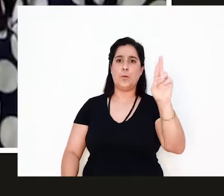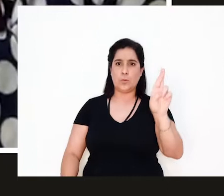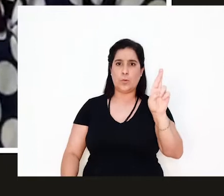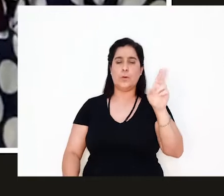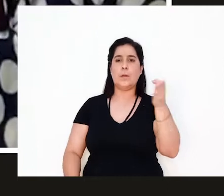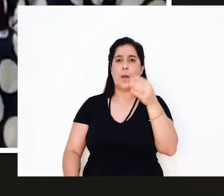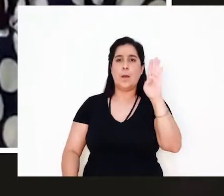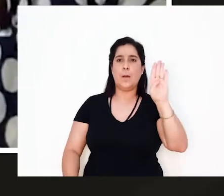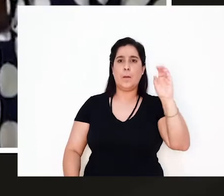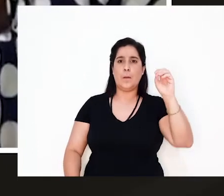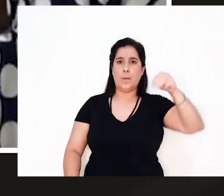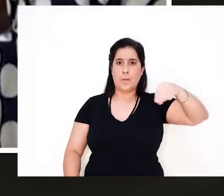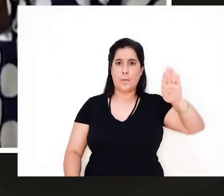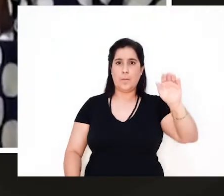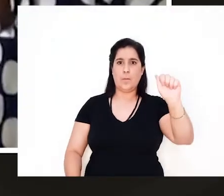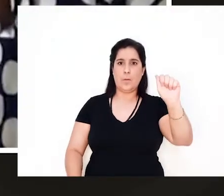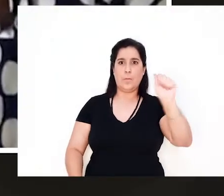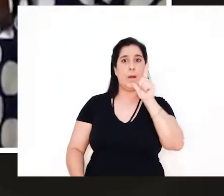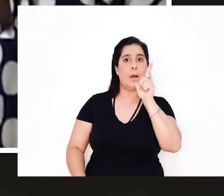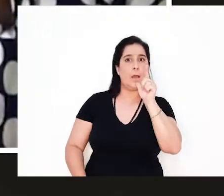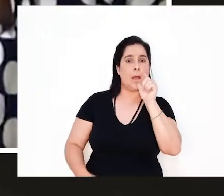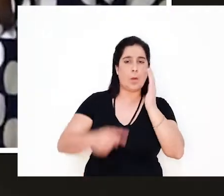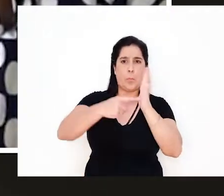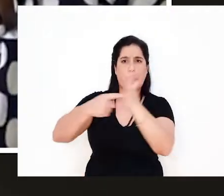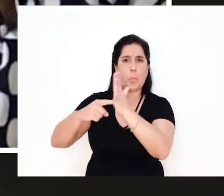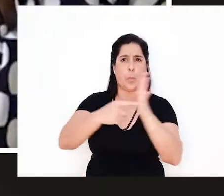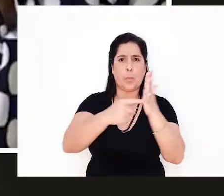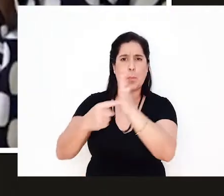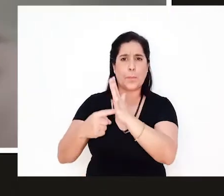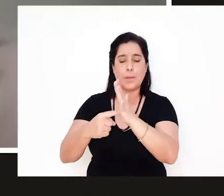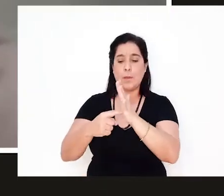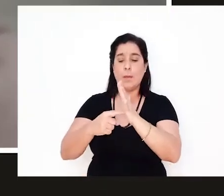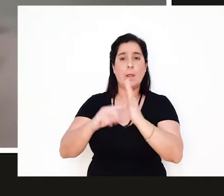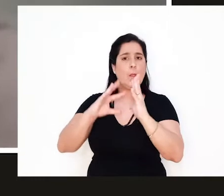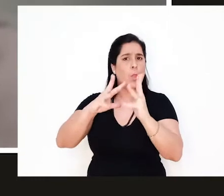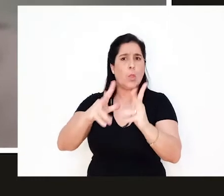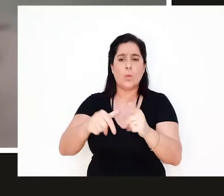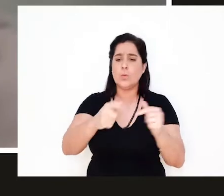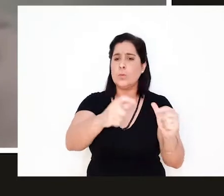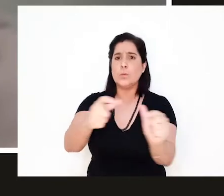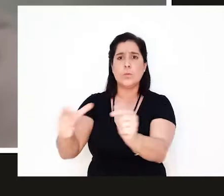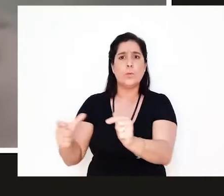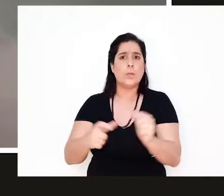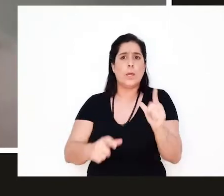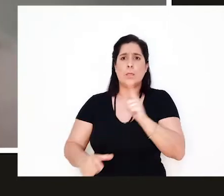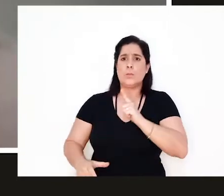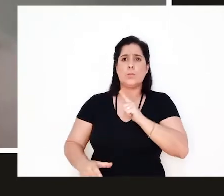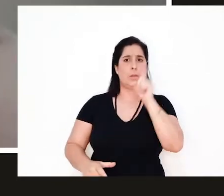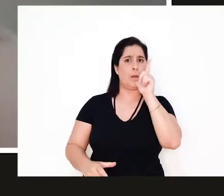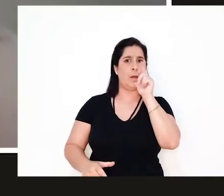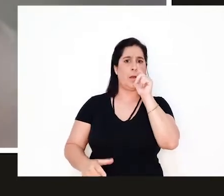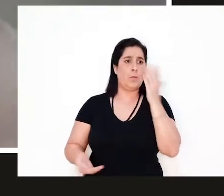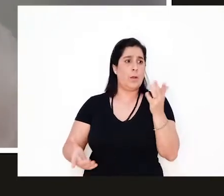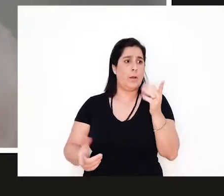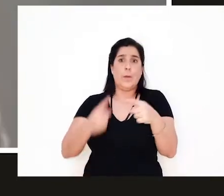era distribuída, né? Então, a história dela é recheada de água. A água é importante